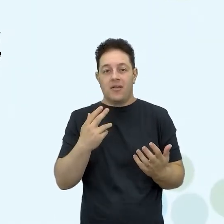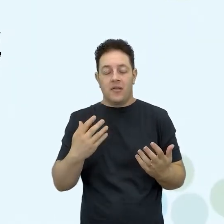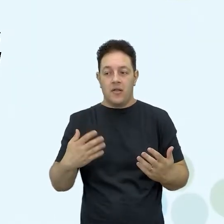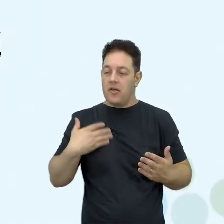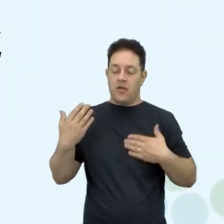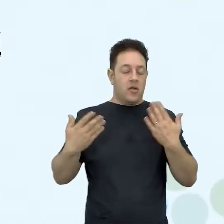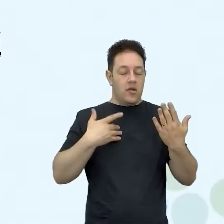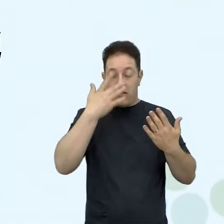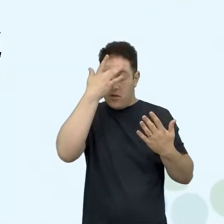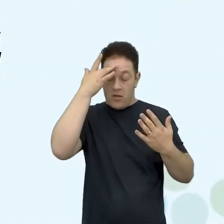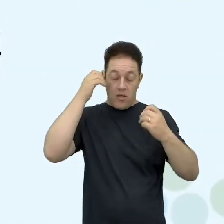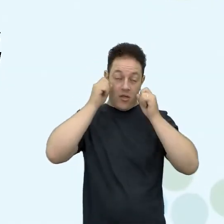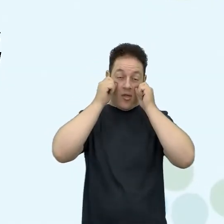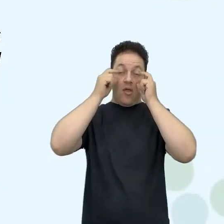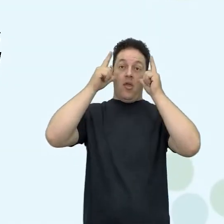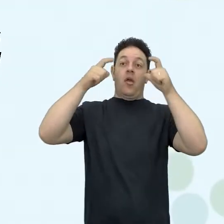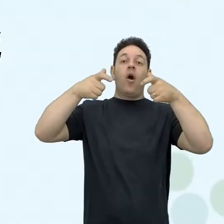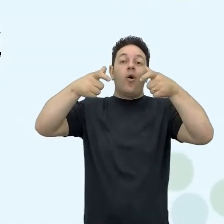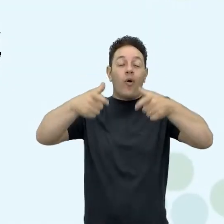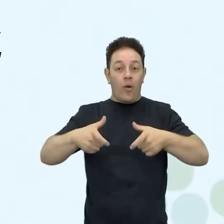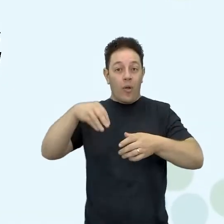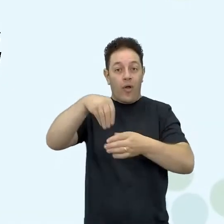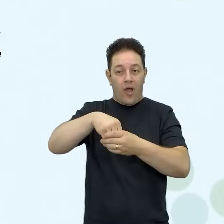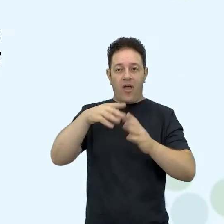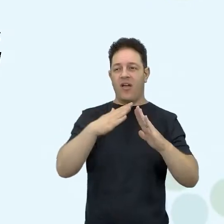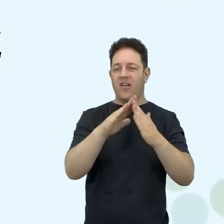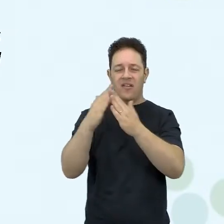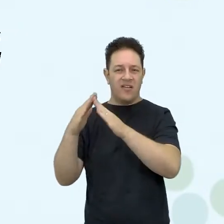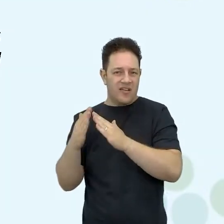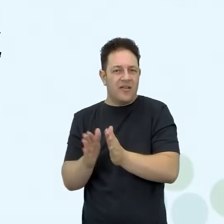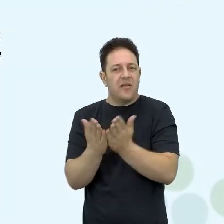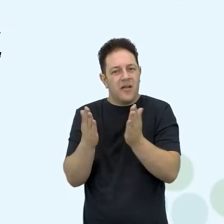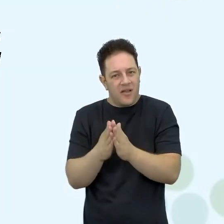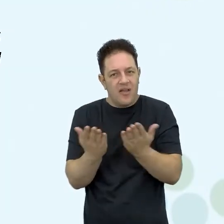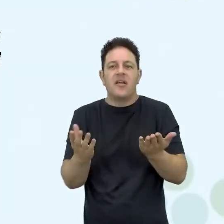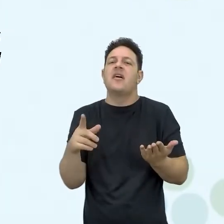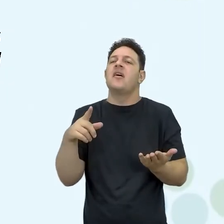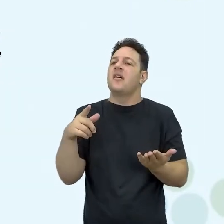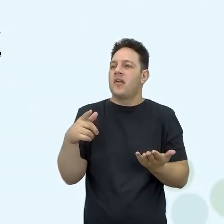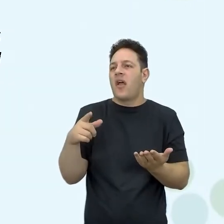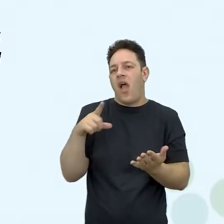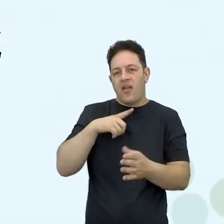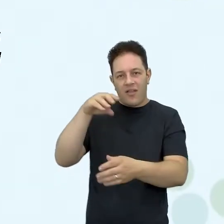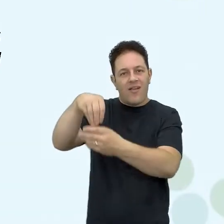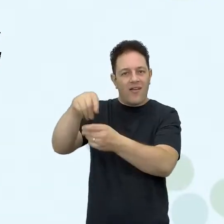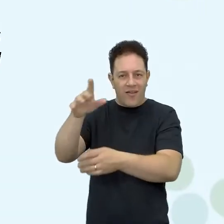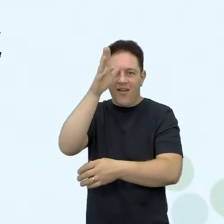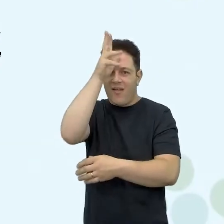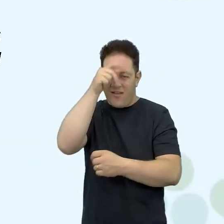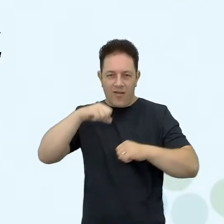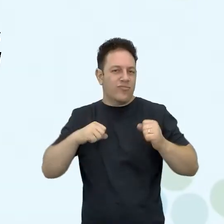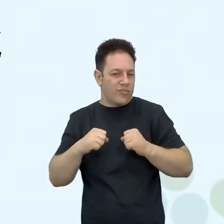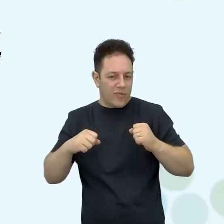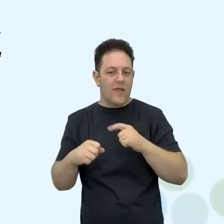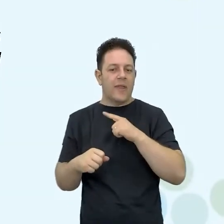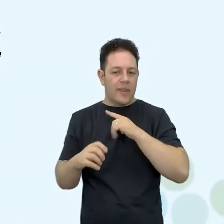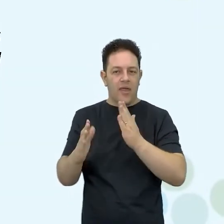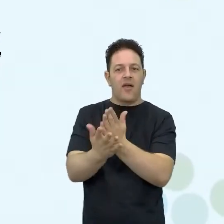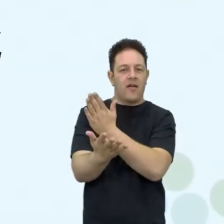de um acordar na periferia, justamente, que ainda tem galo, por exemplo, né, presenças